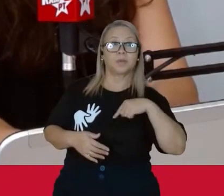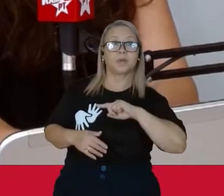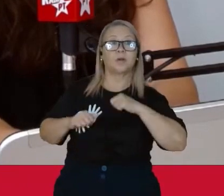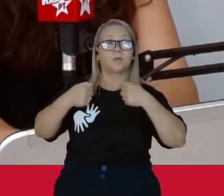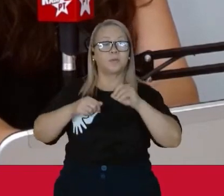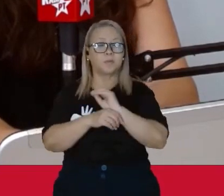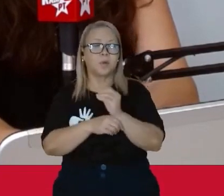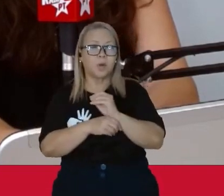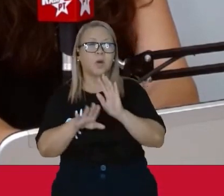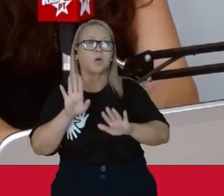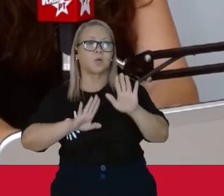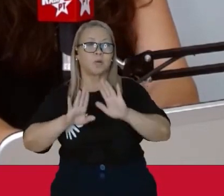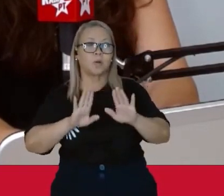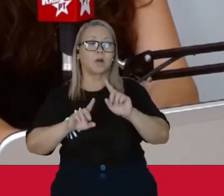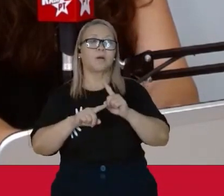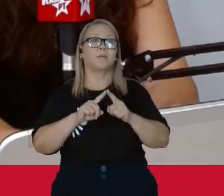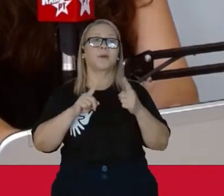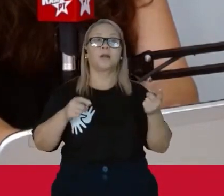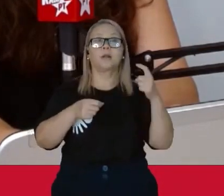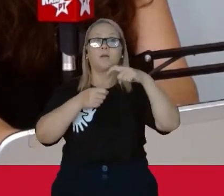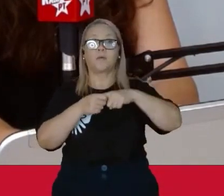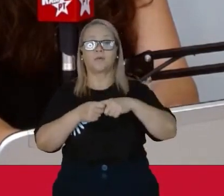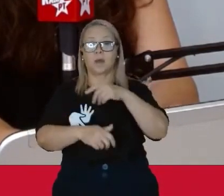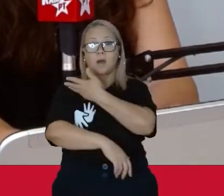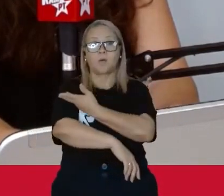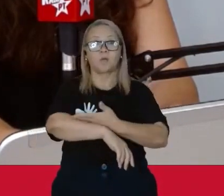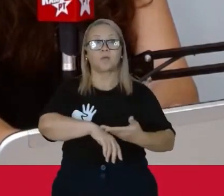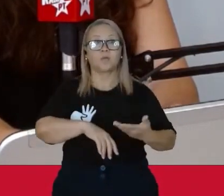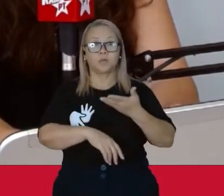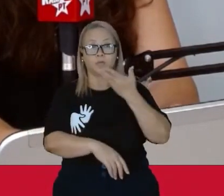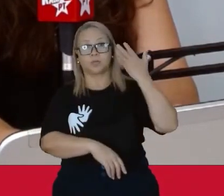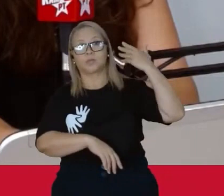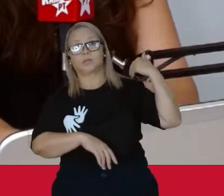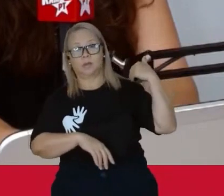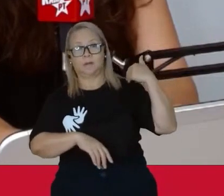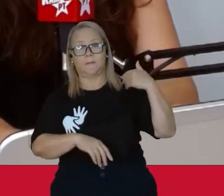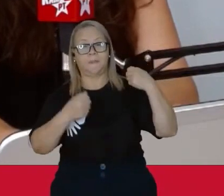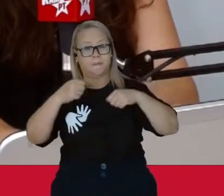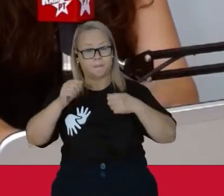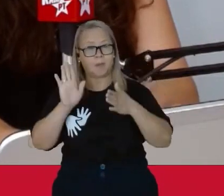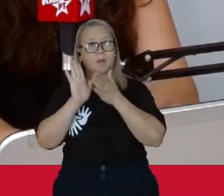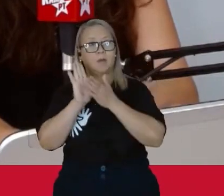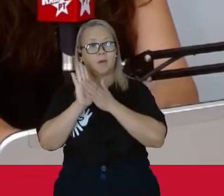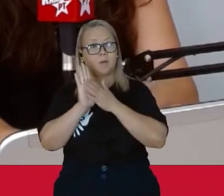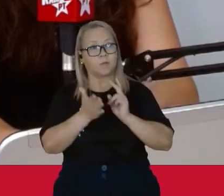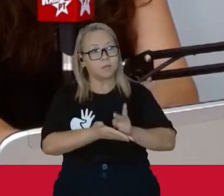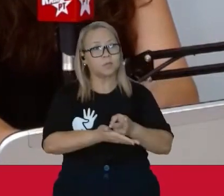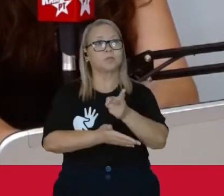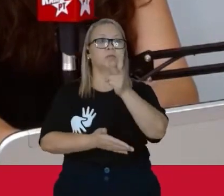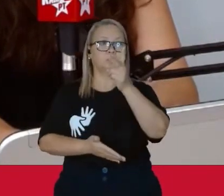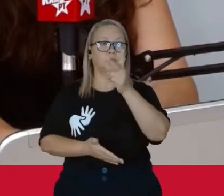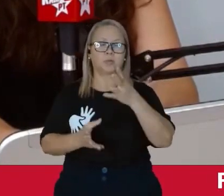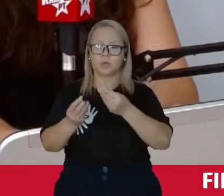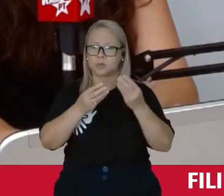tomar cuidado para não acabar voltando àqueles hábitos de antes. A gente precisa levar nossas pautas adiante. A gente tem muita coisa